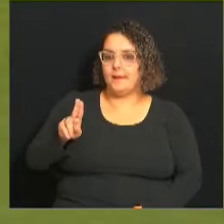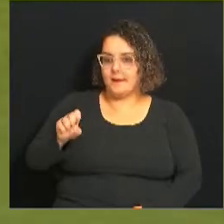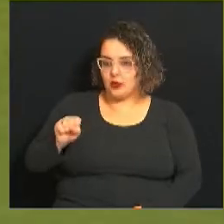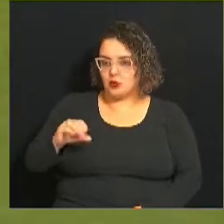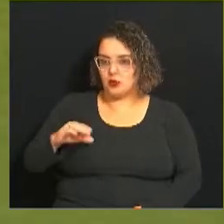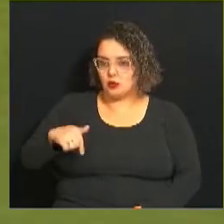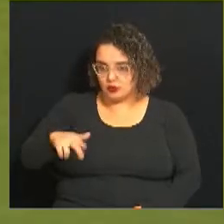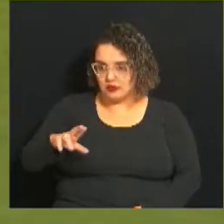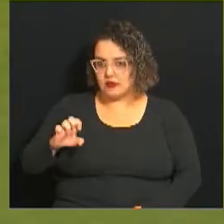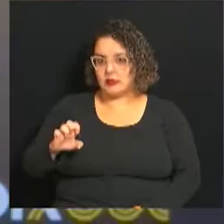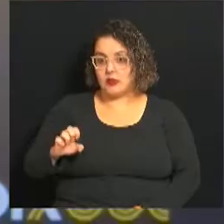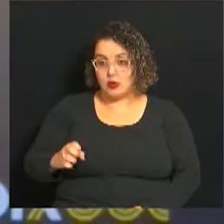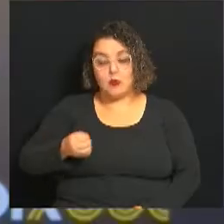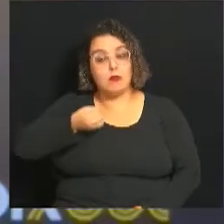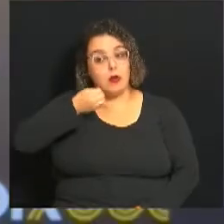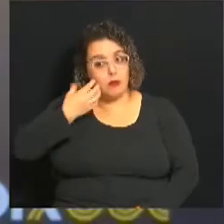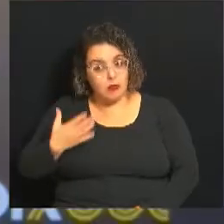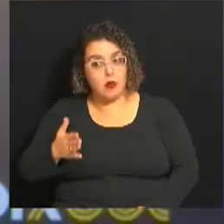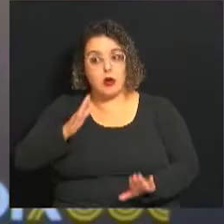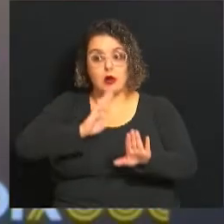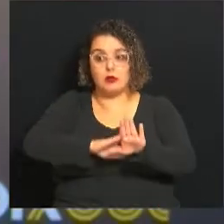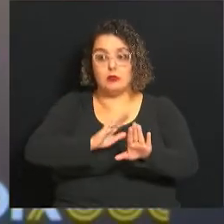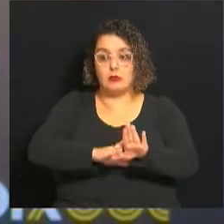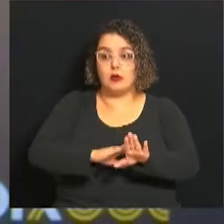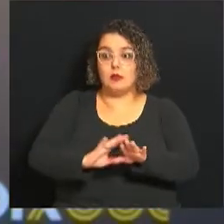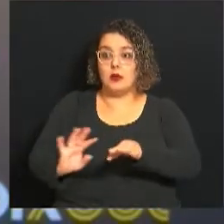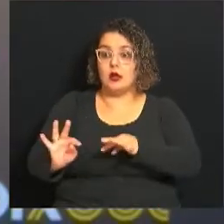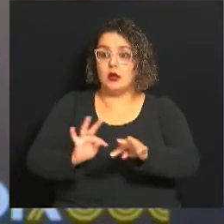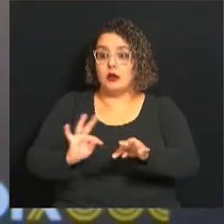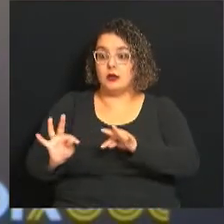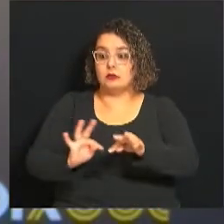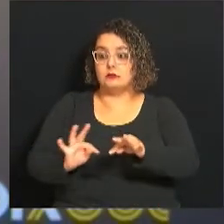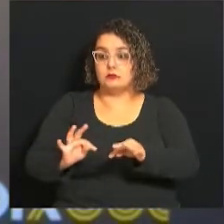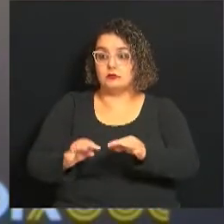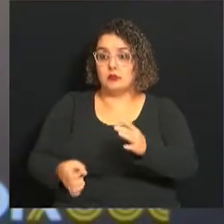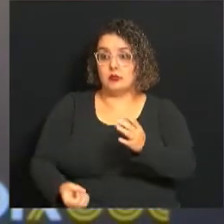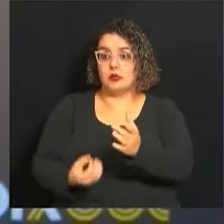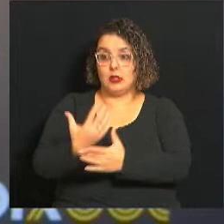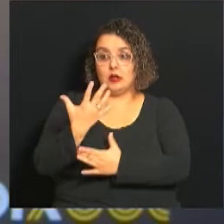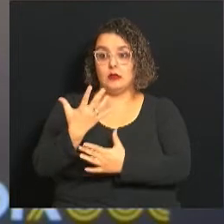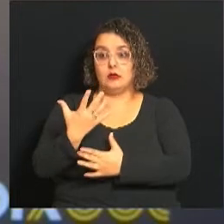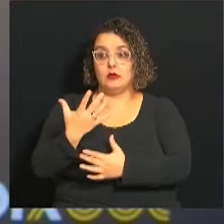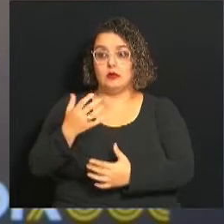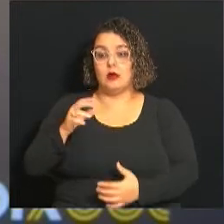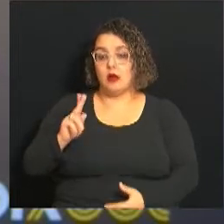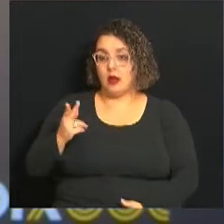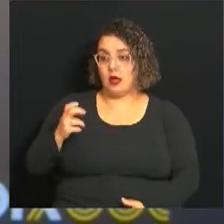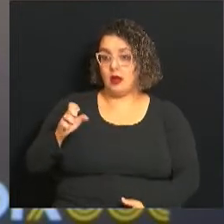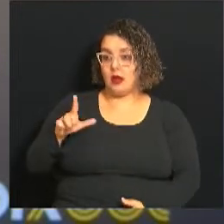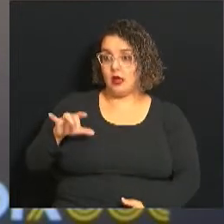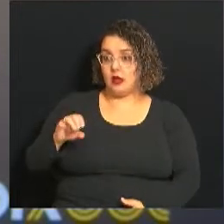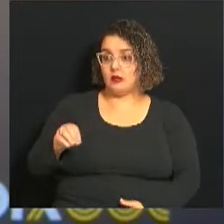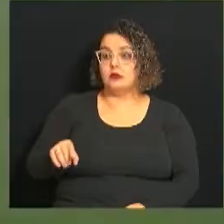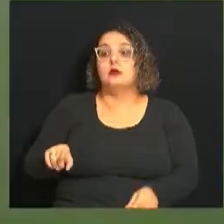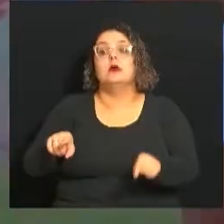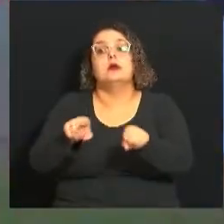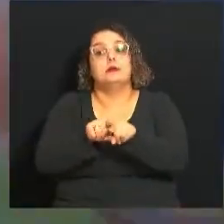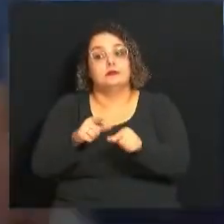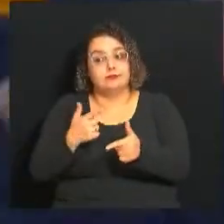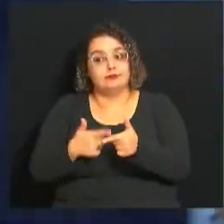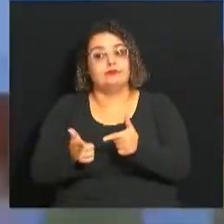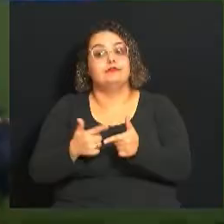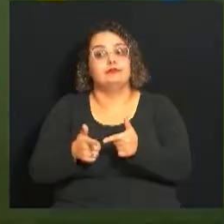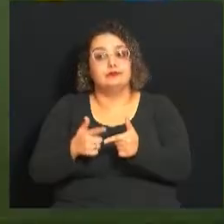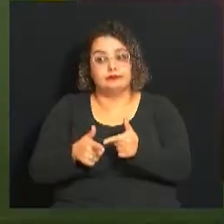com boa atuação. Só que o treinador estreante em derby, Hélio dos Anjos, também tem problema. O